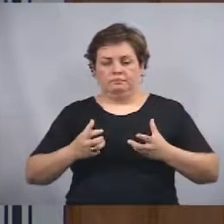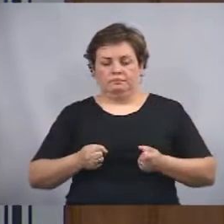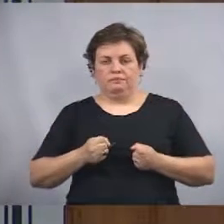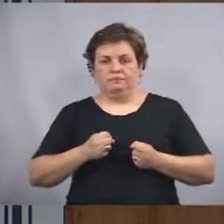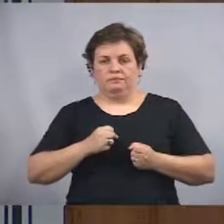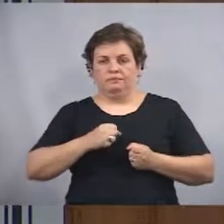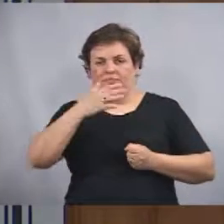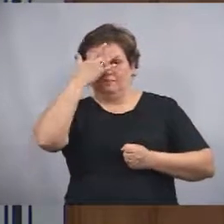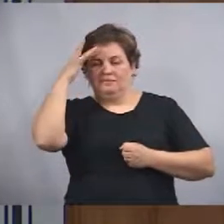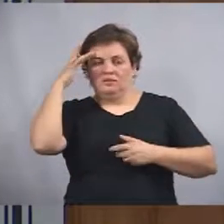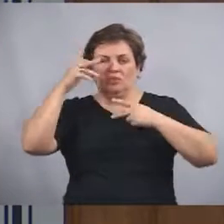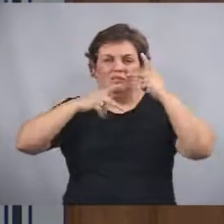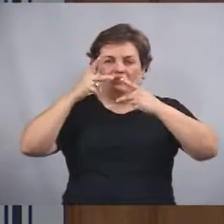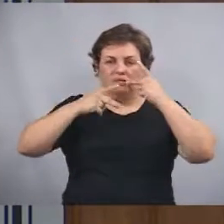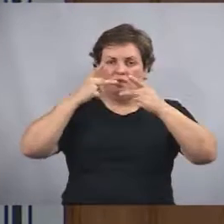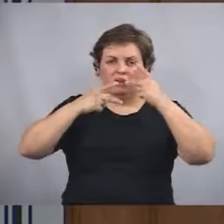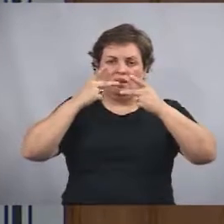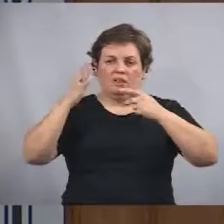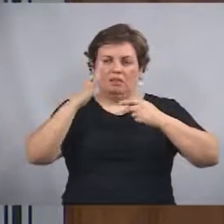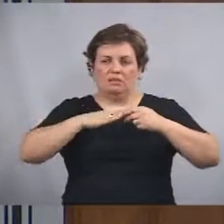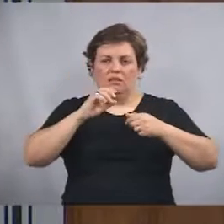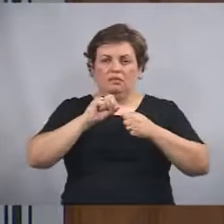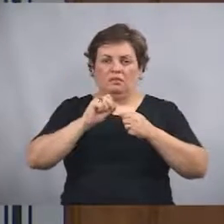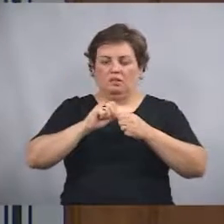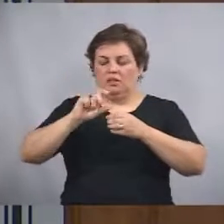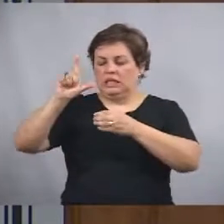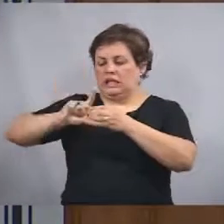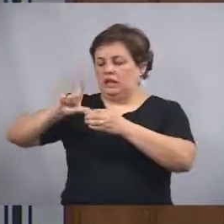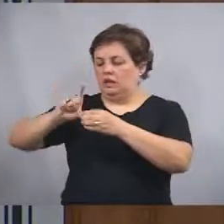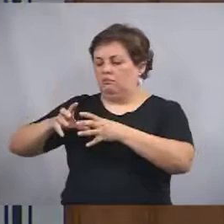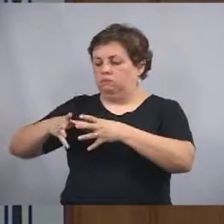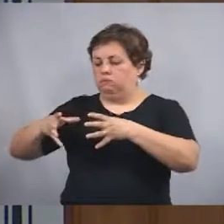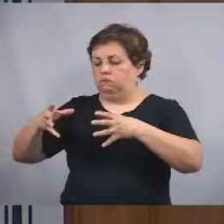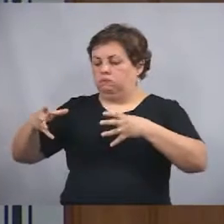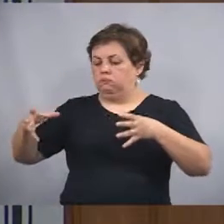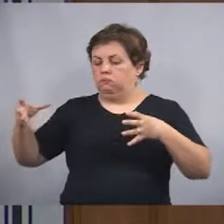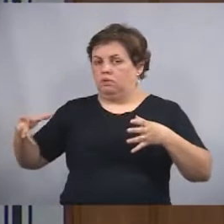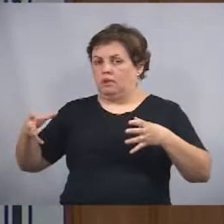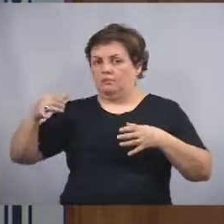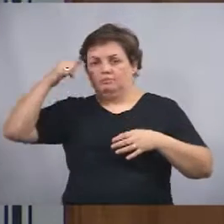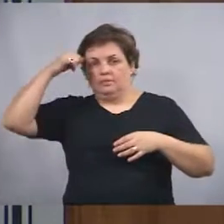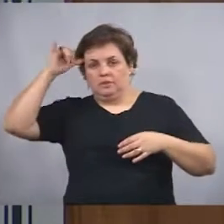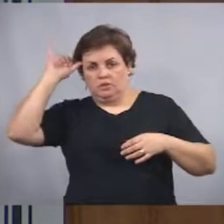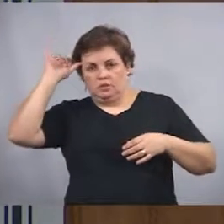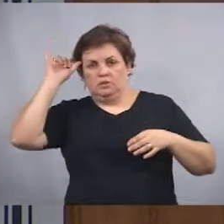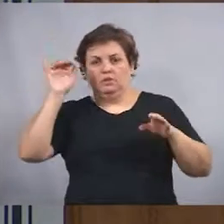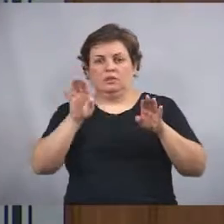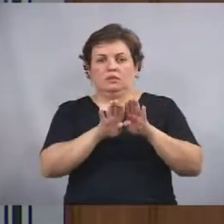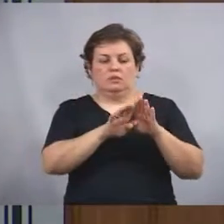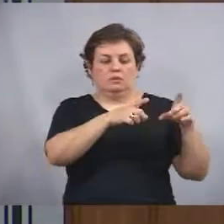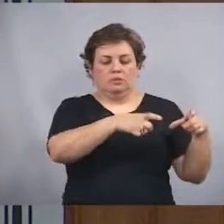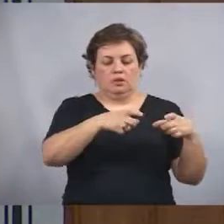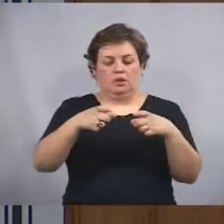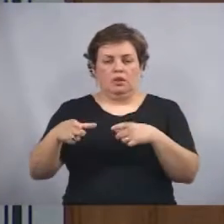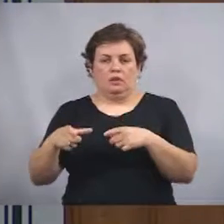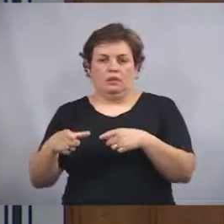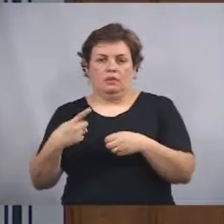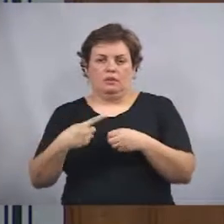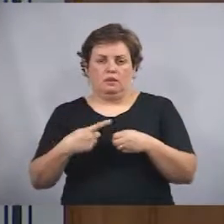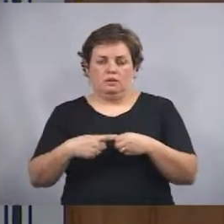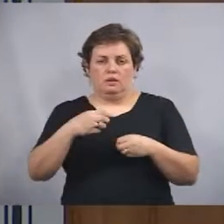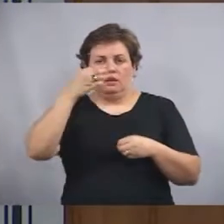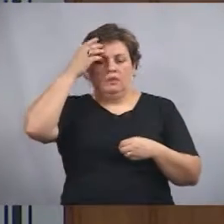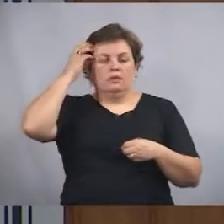reclamações de formação de lixões lixões em algumas chácaras em algumas áreas urbanizadas